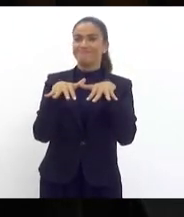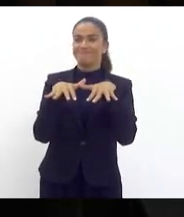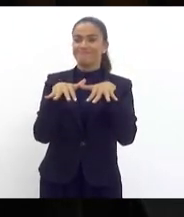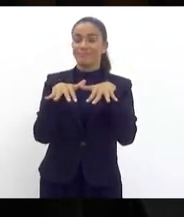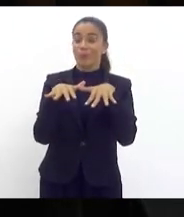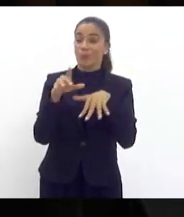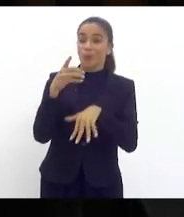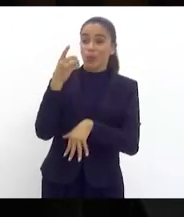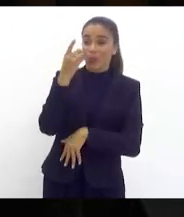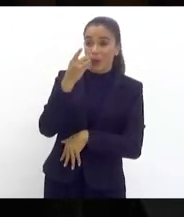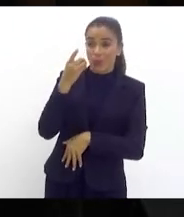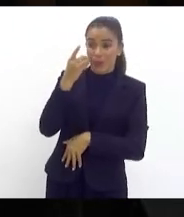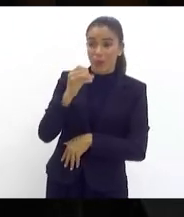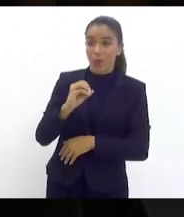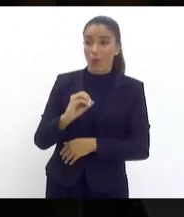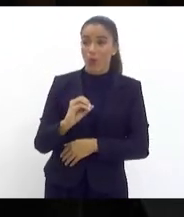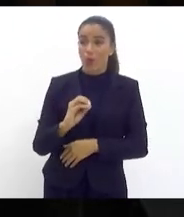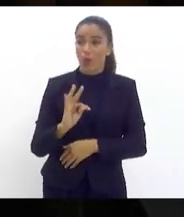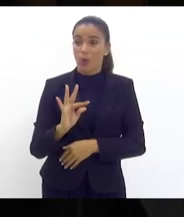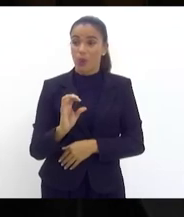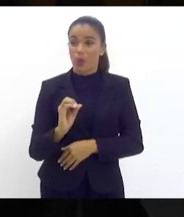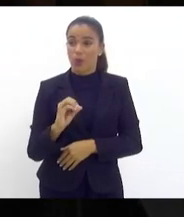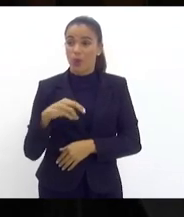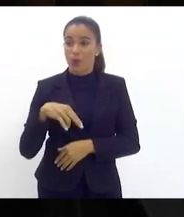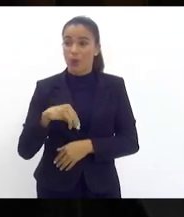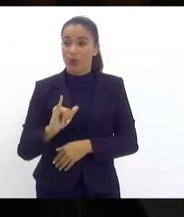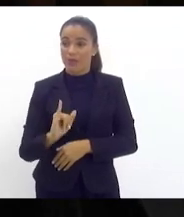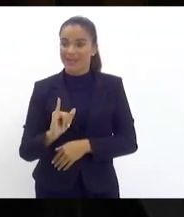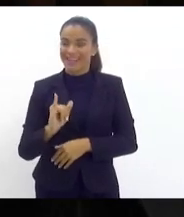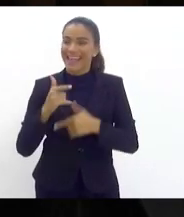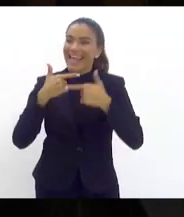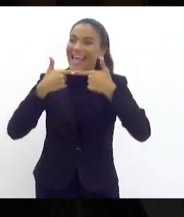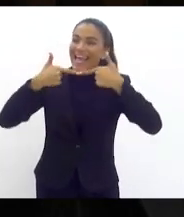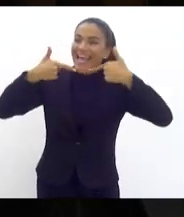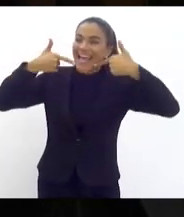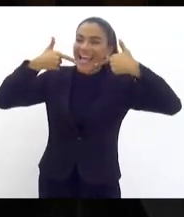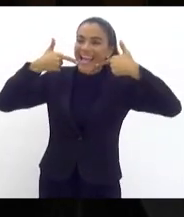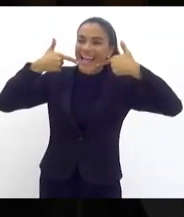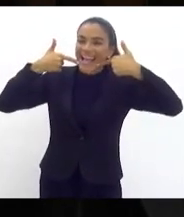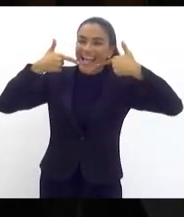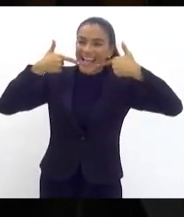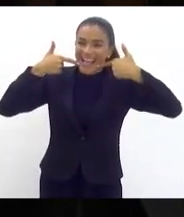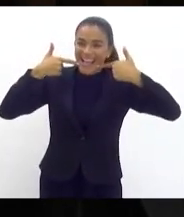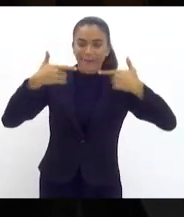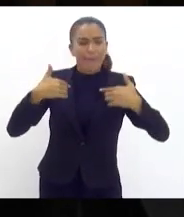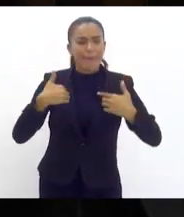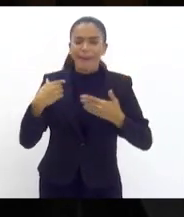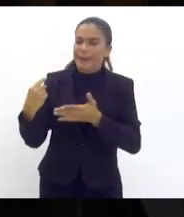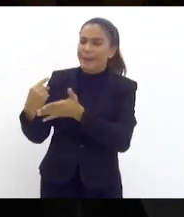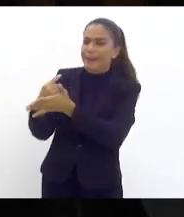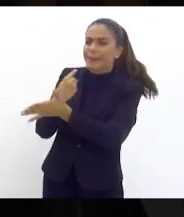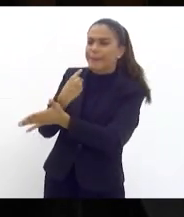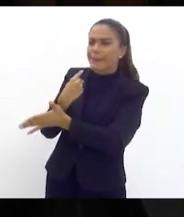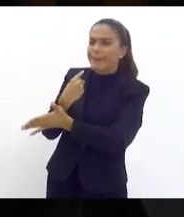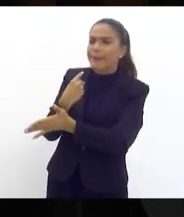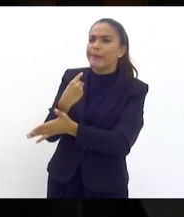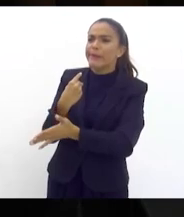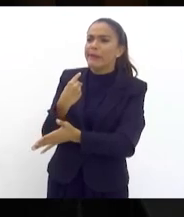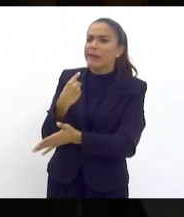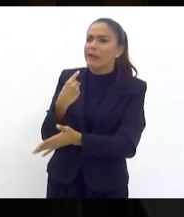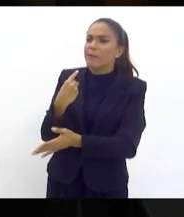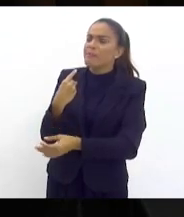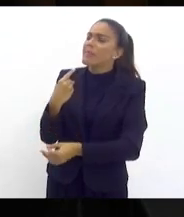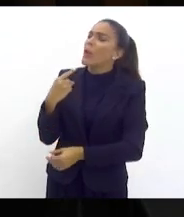o deputado Ottoni já sorri para mim e me pergunta assim, quanto está a